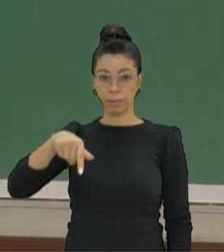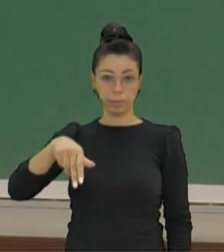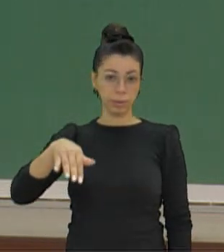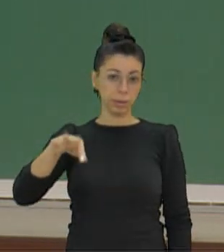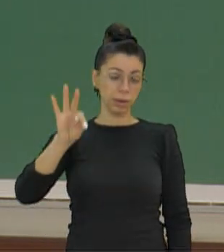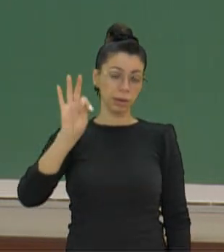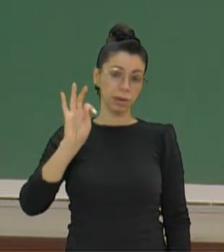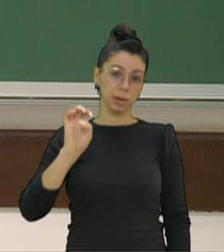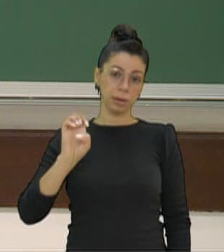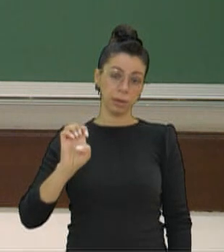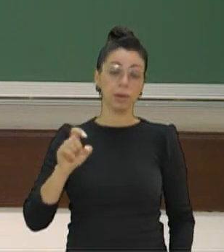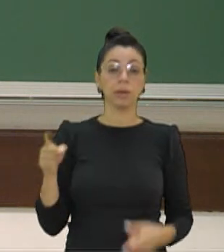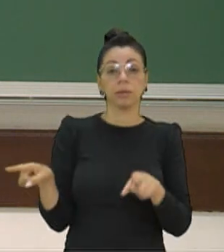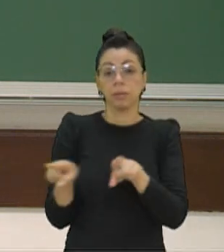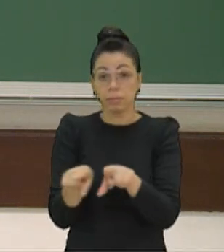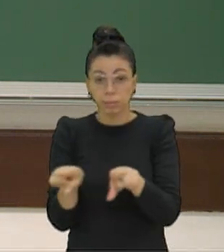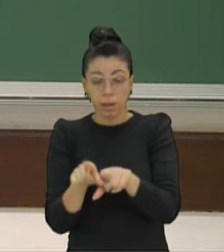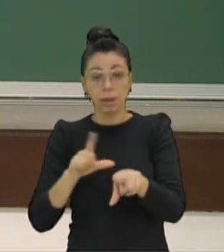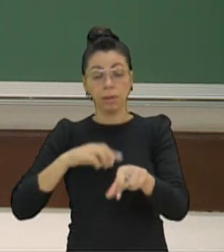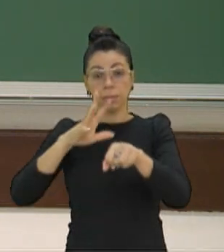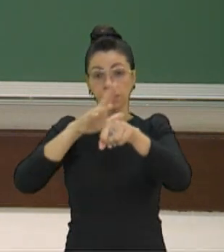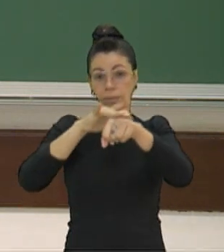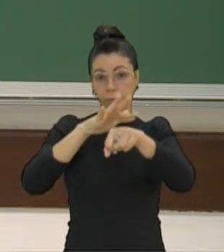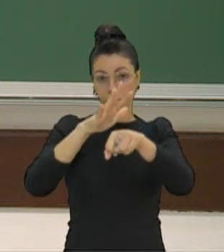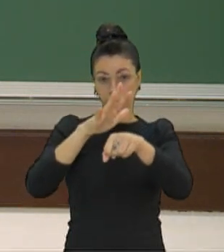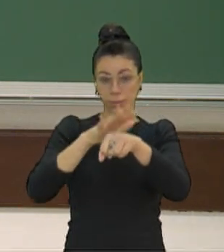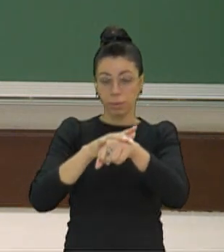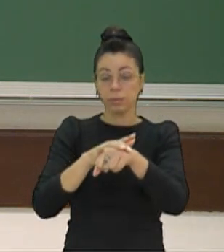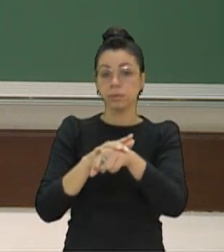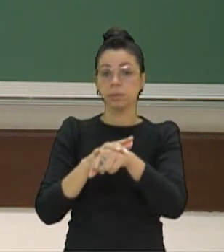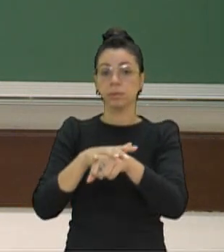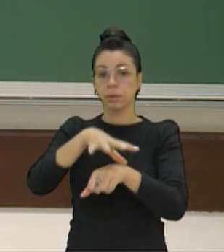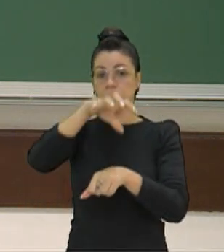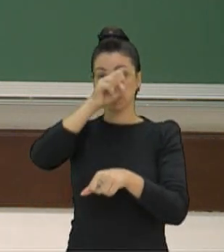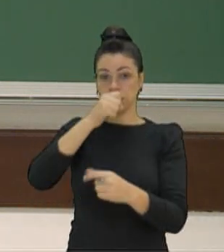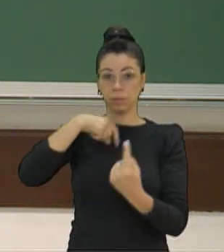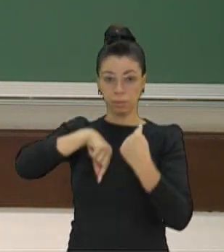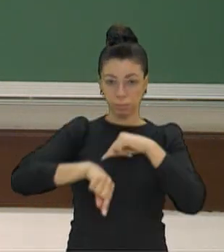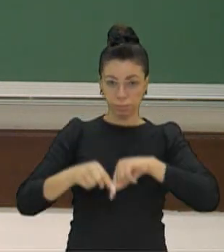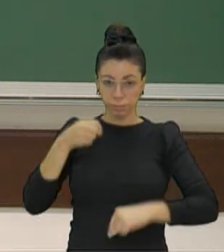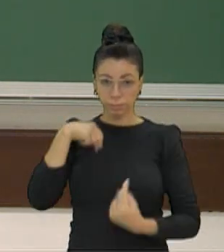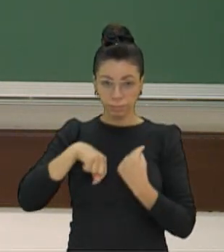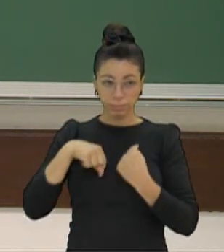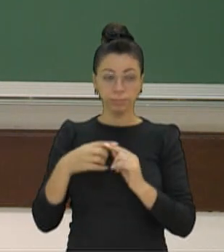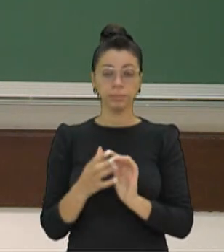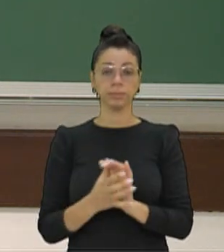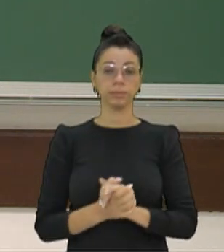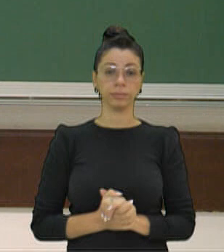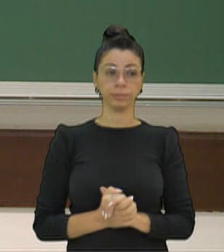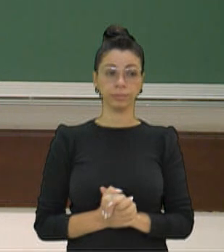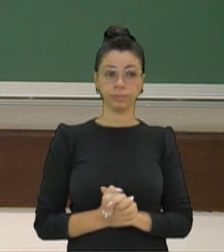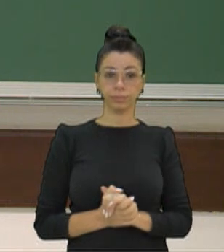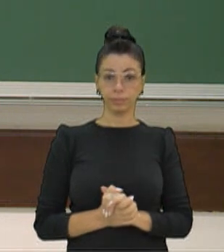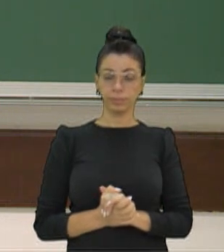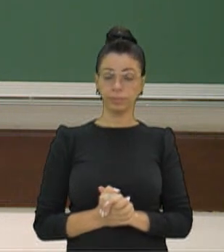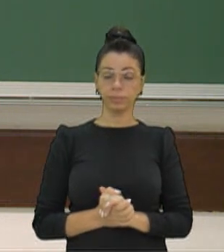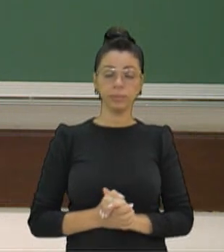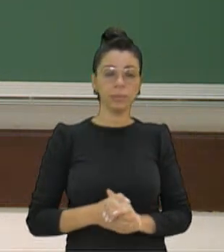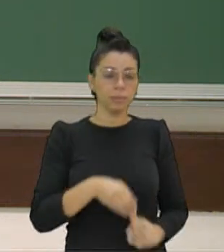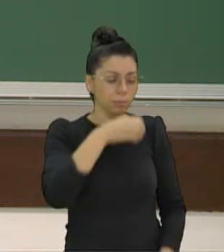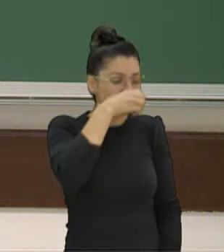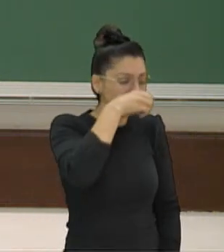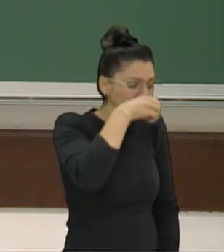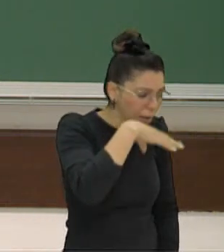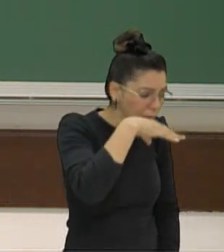respiratória que, se você não conhece, você vai ficar sabendo nesta aula. Então vamos lá. Gripe e